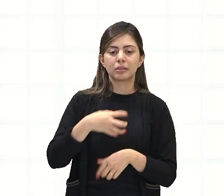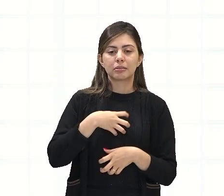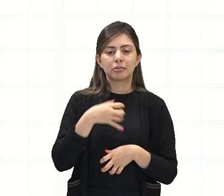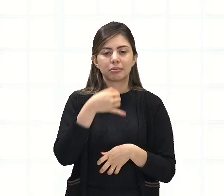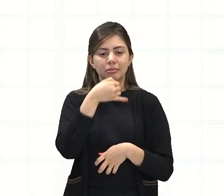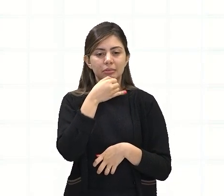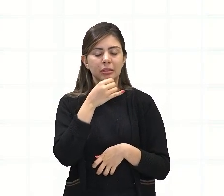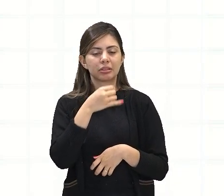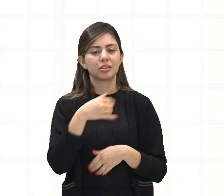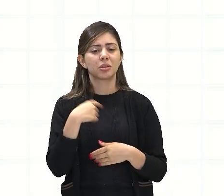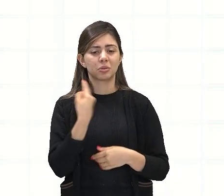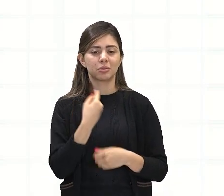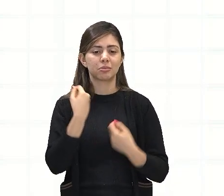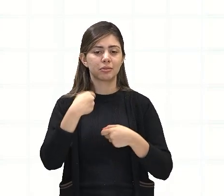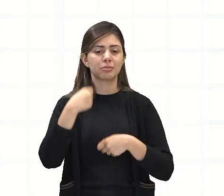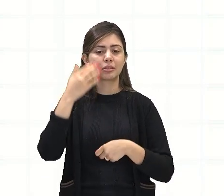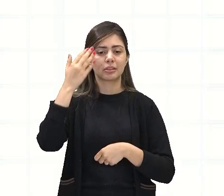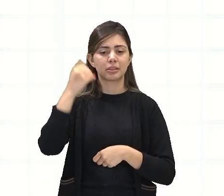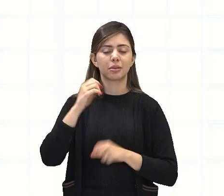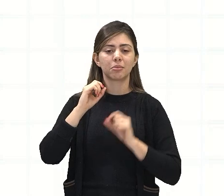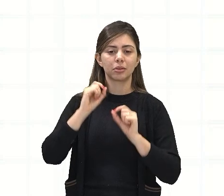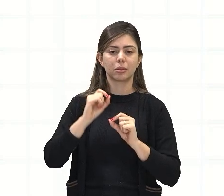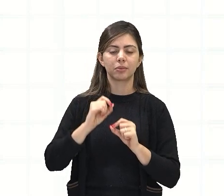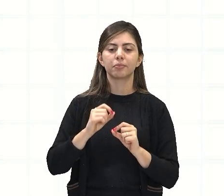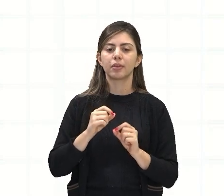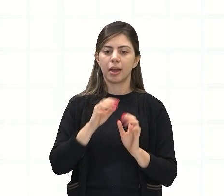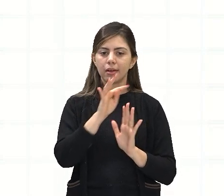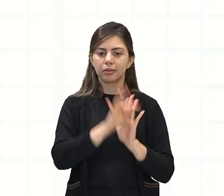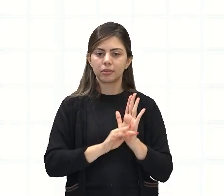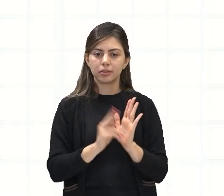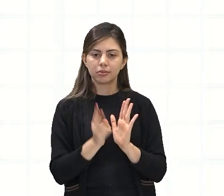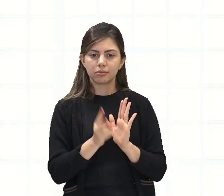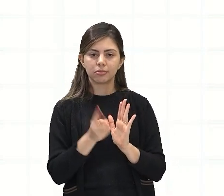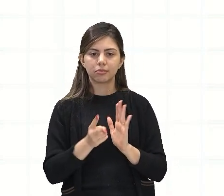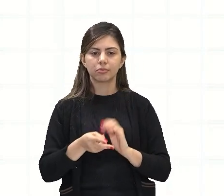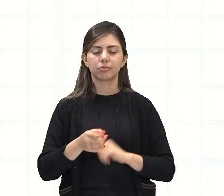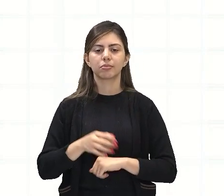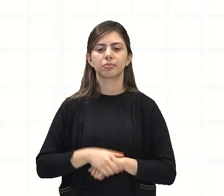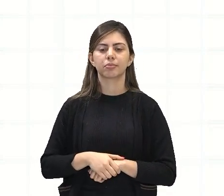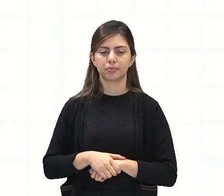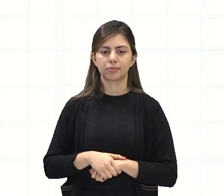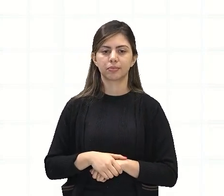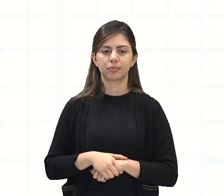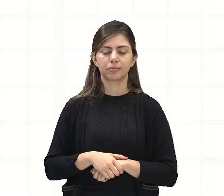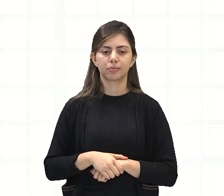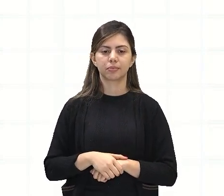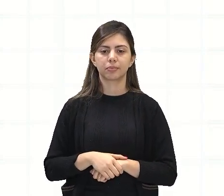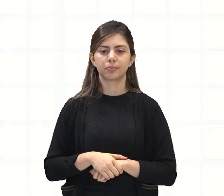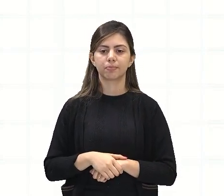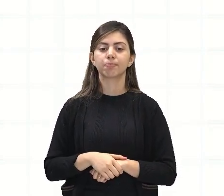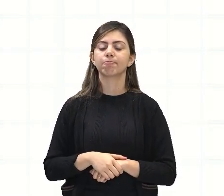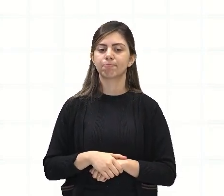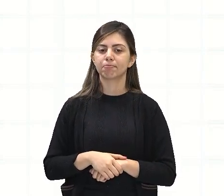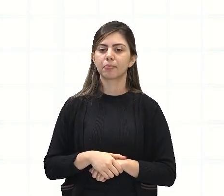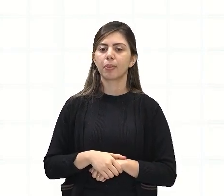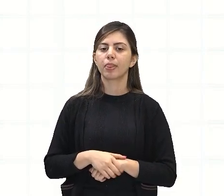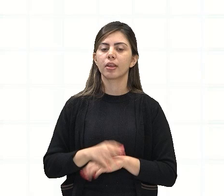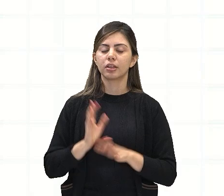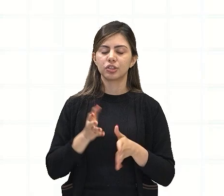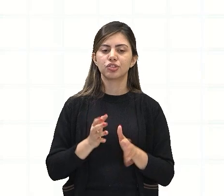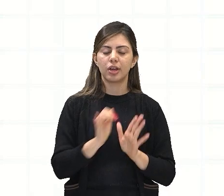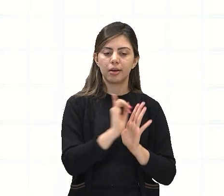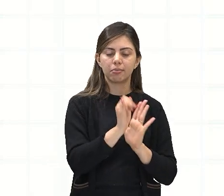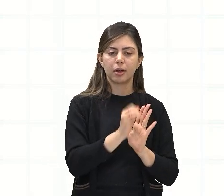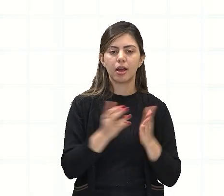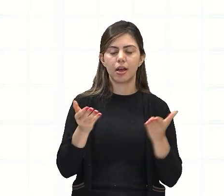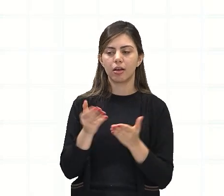precisamos reconhecer. E aí segue o texto, né? Como exemplo, nós temos aqui. A reportagem. Falamos da notícia, agora